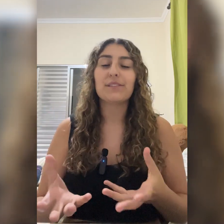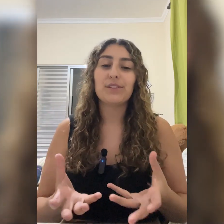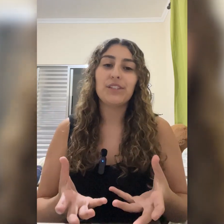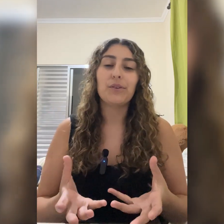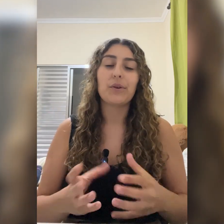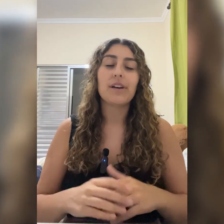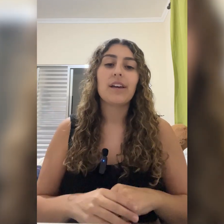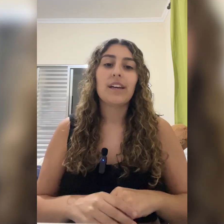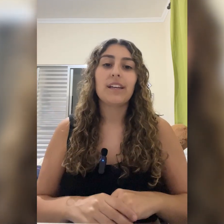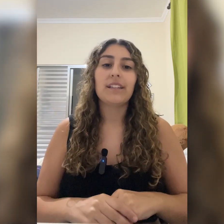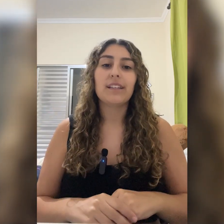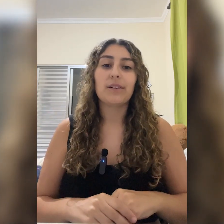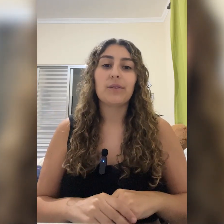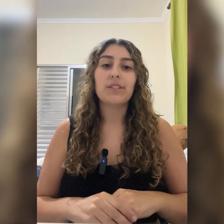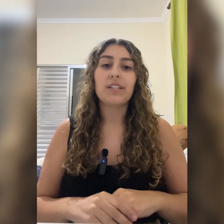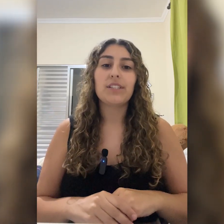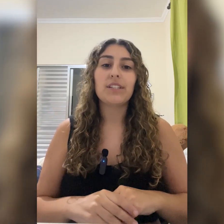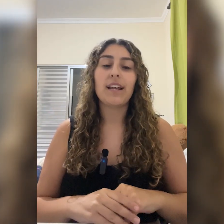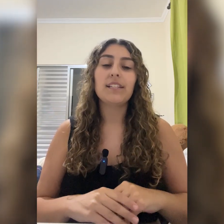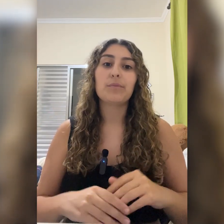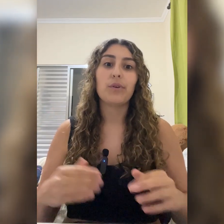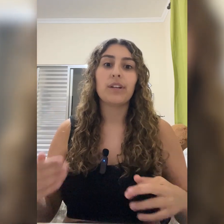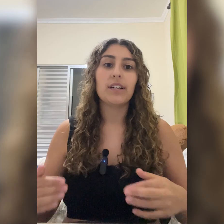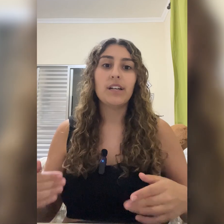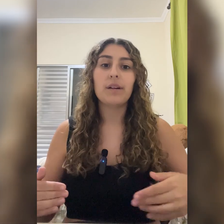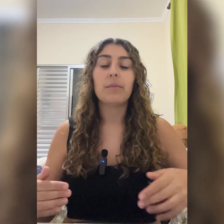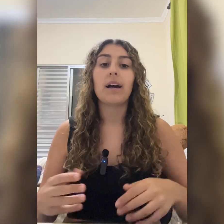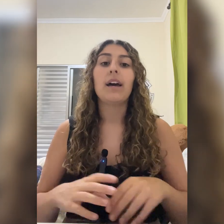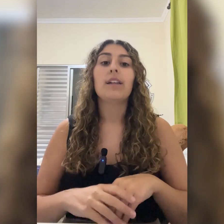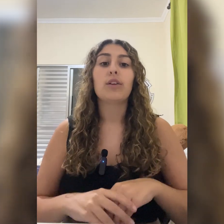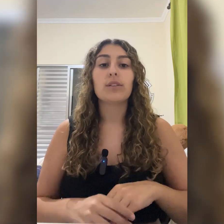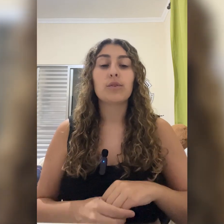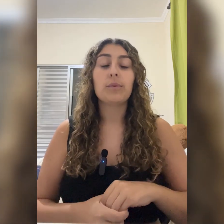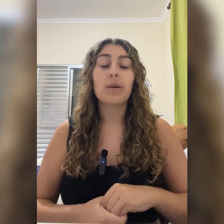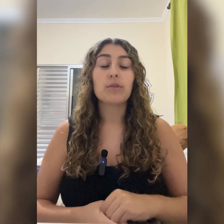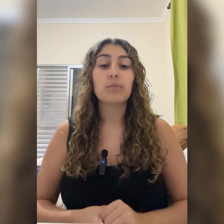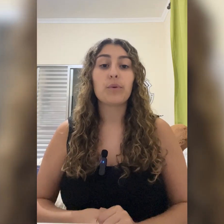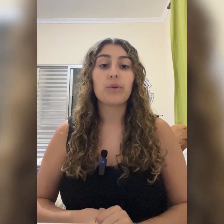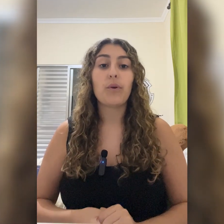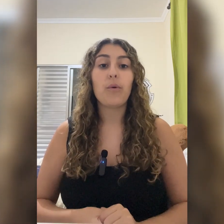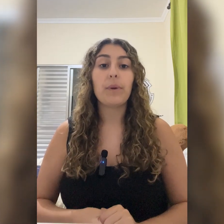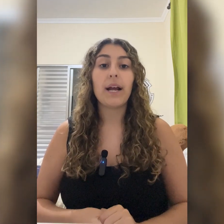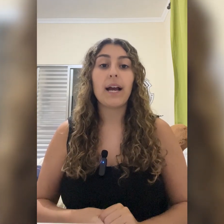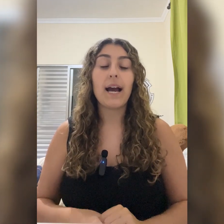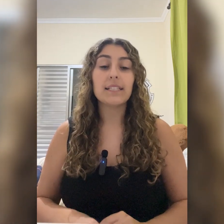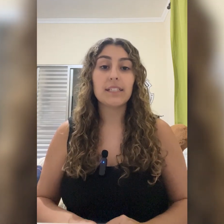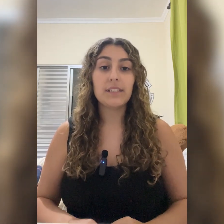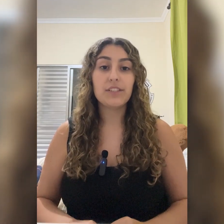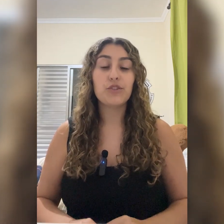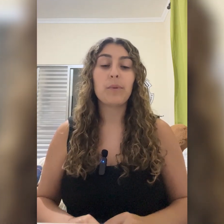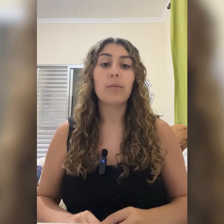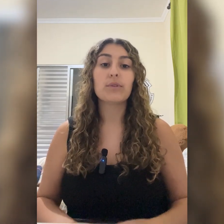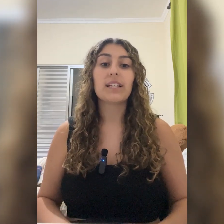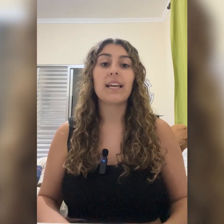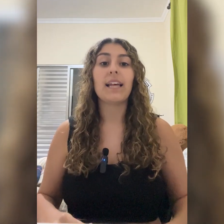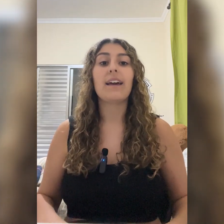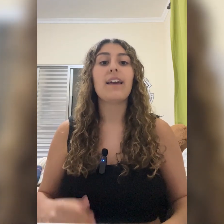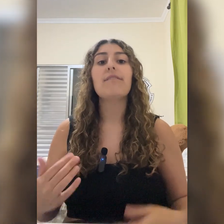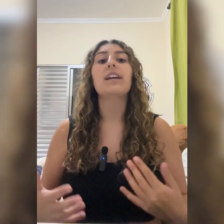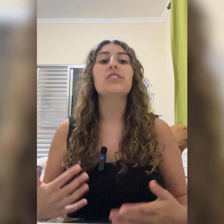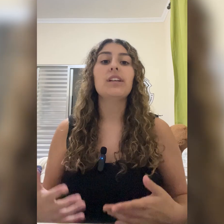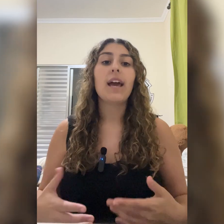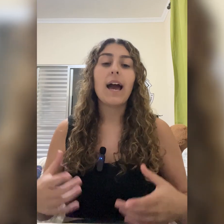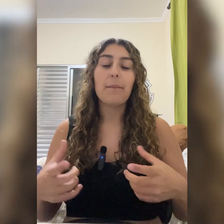de Páscoa gerou. Então a gente, né, se programa, nós optamos por comprar cascas de uma moça que